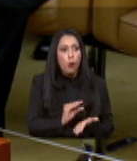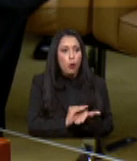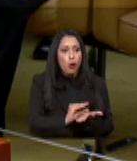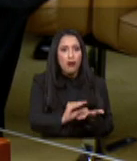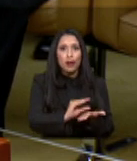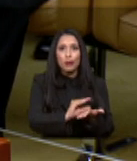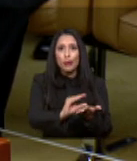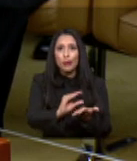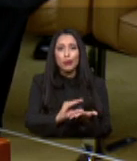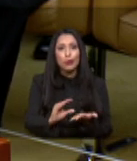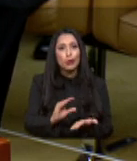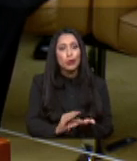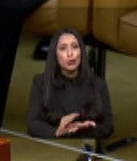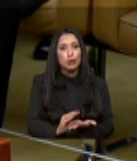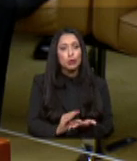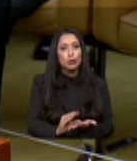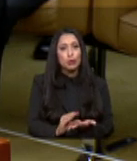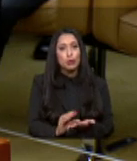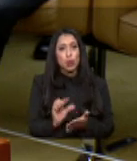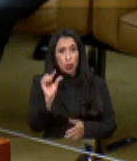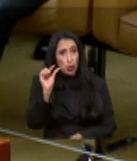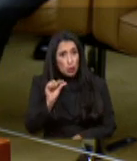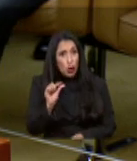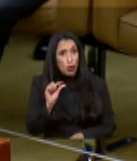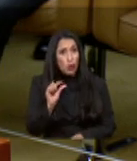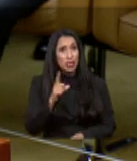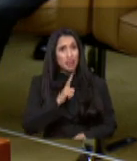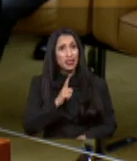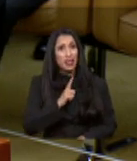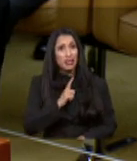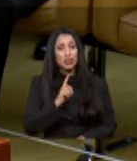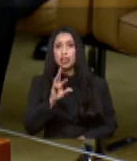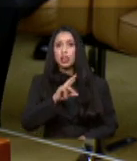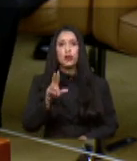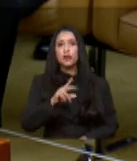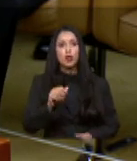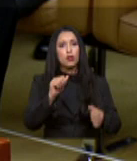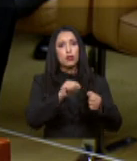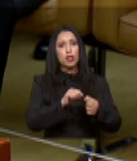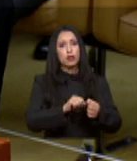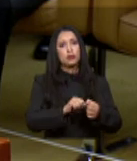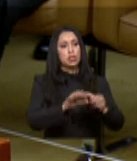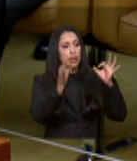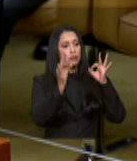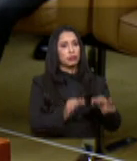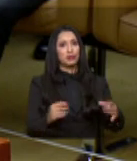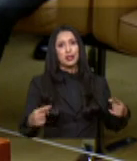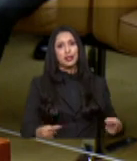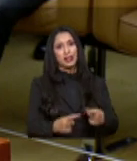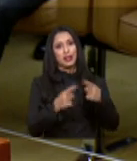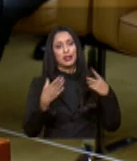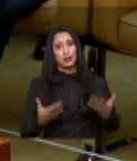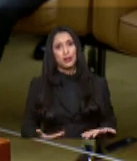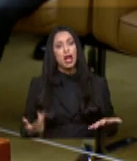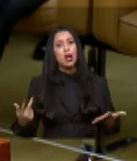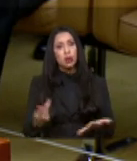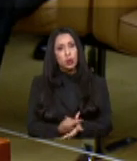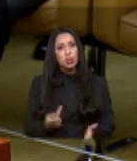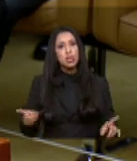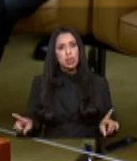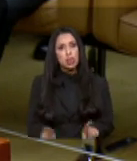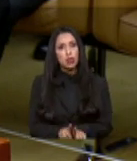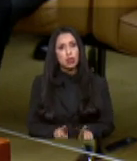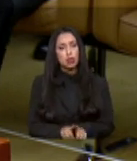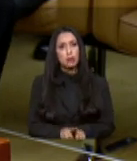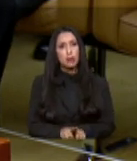aqueles destinados não foram devidamente executados. Também ocorreu, excelências, a adoção